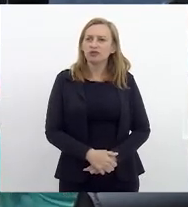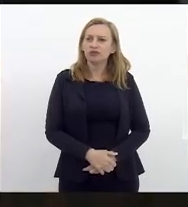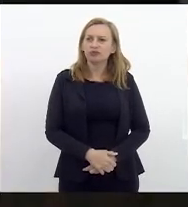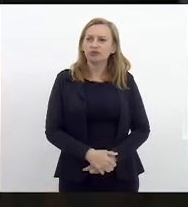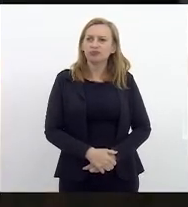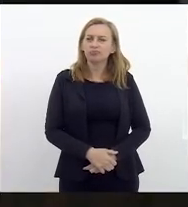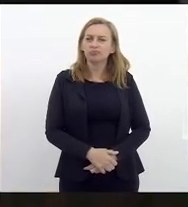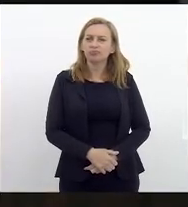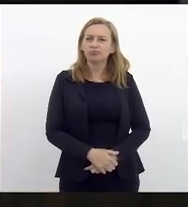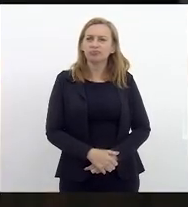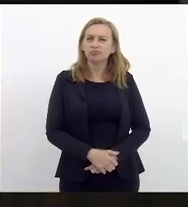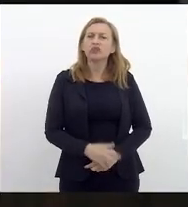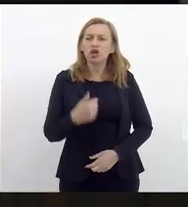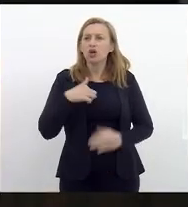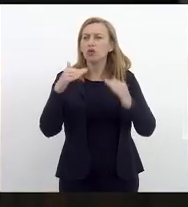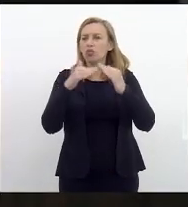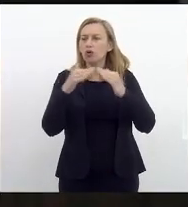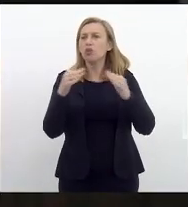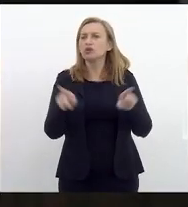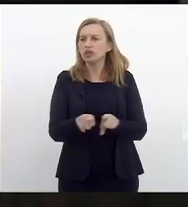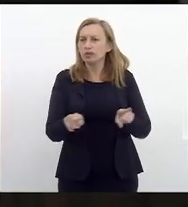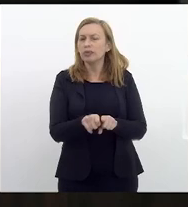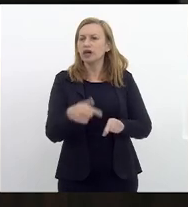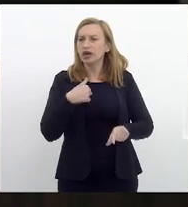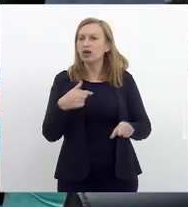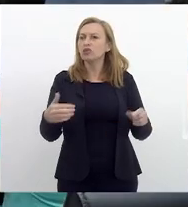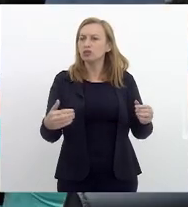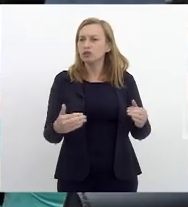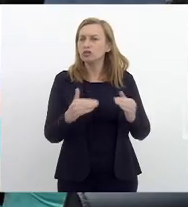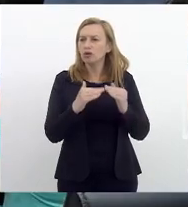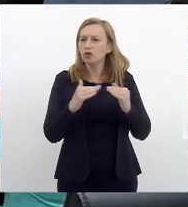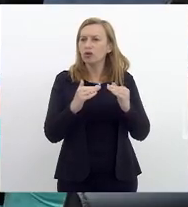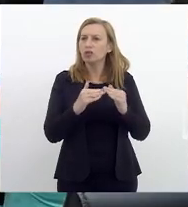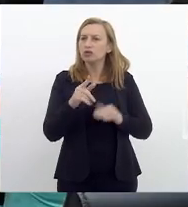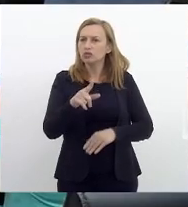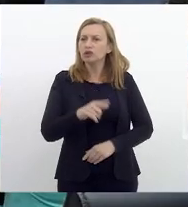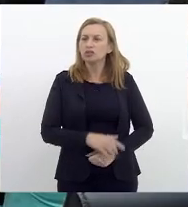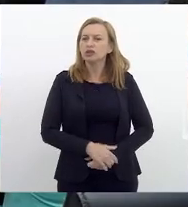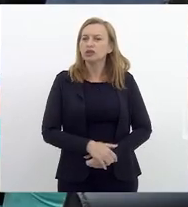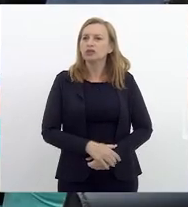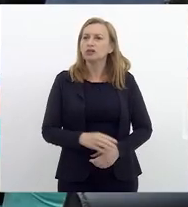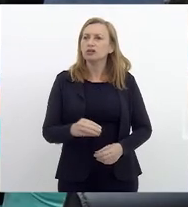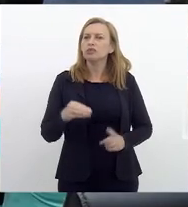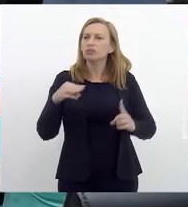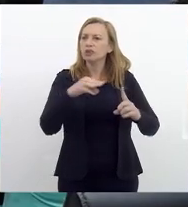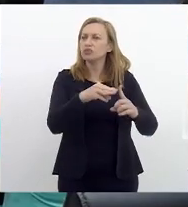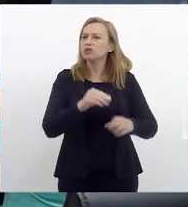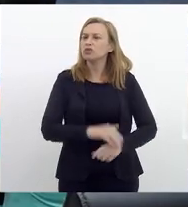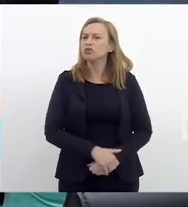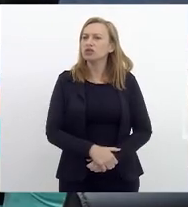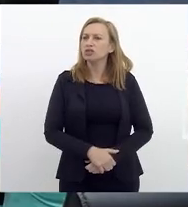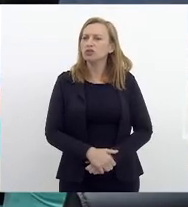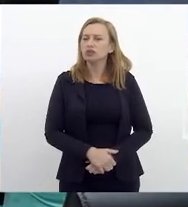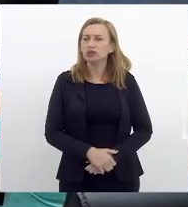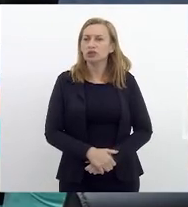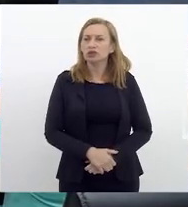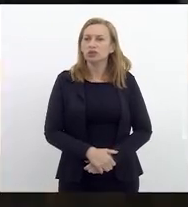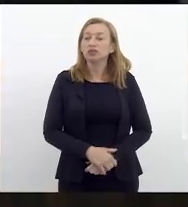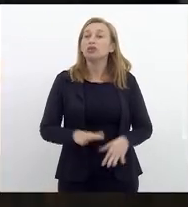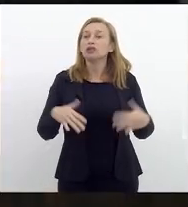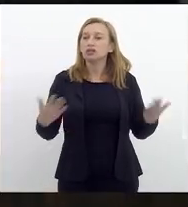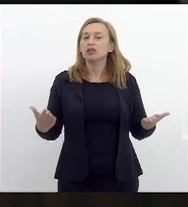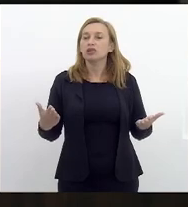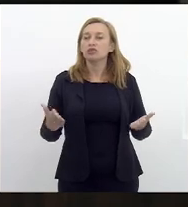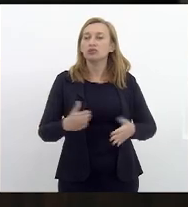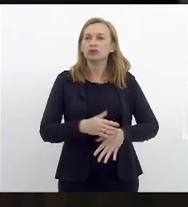Ok. Eu também concordo com isso. Também sou coautor e concordo com essa metodologia. Então vamos